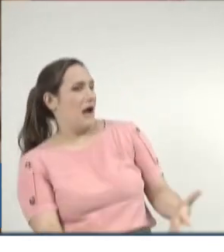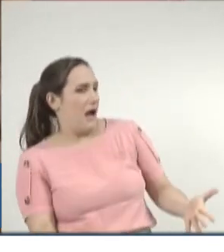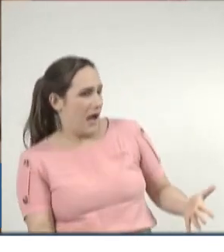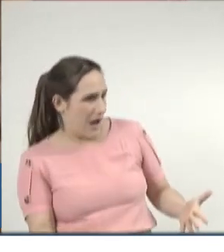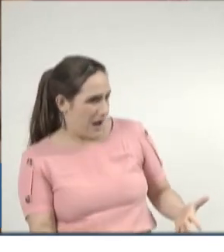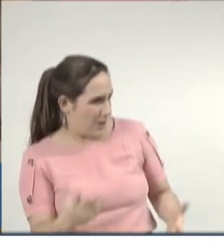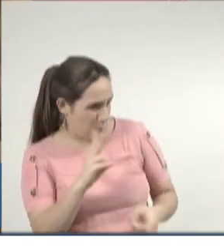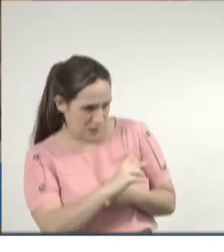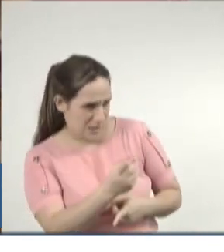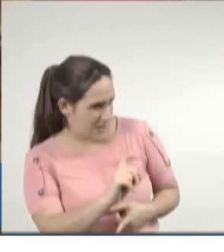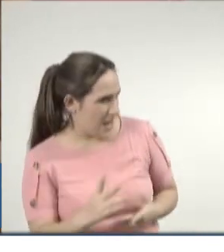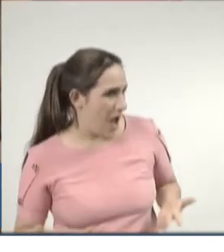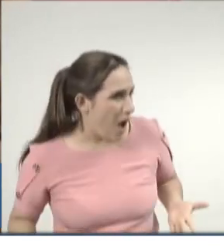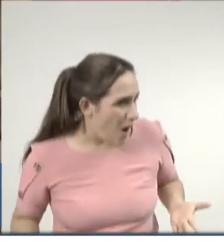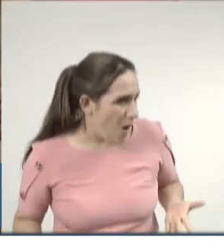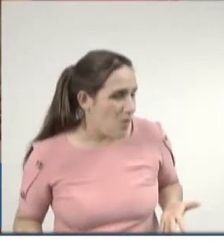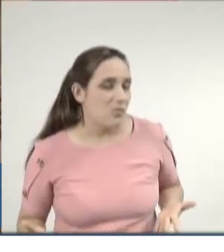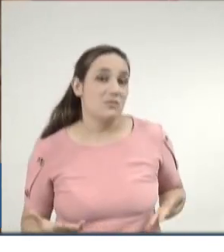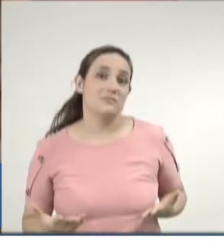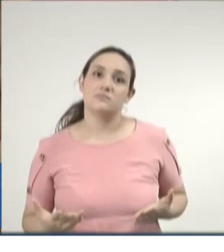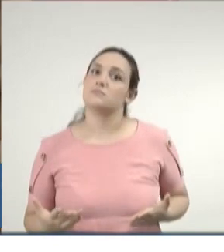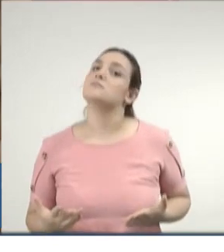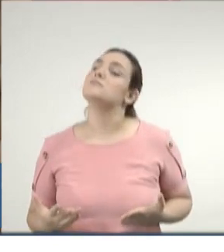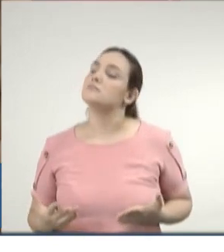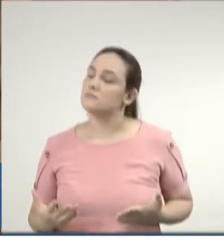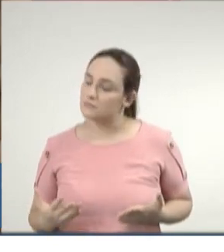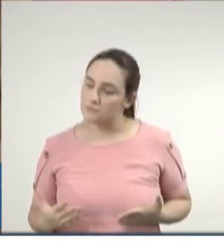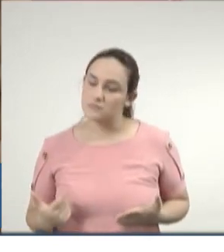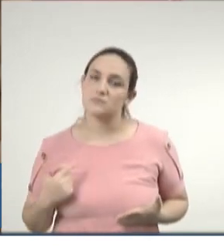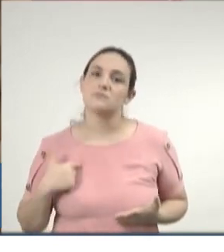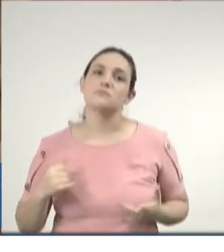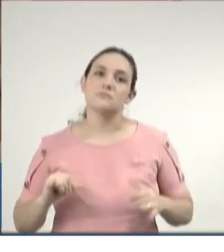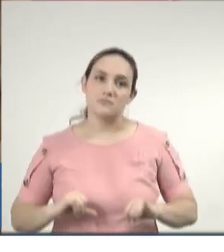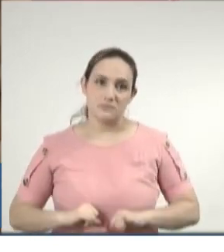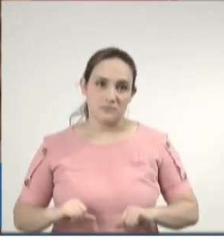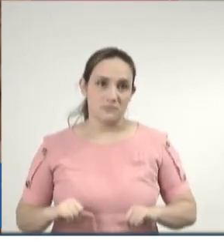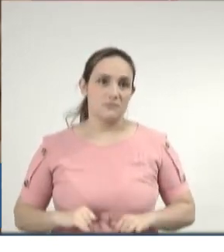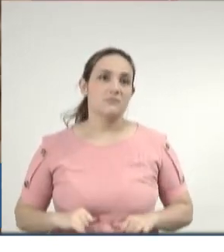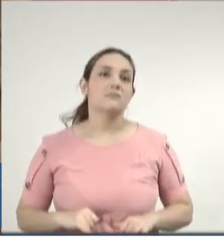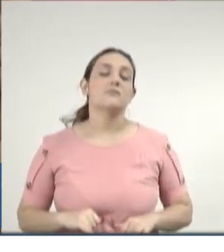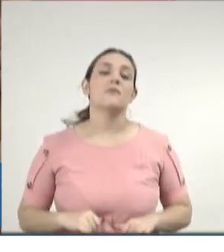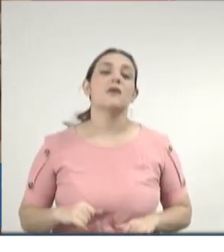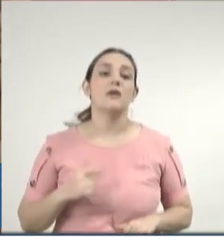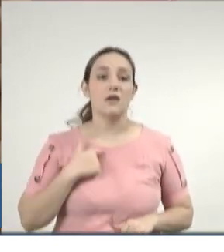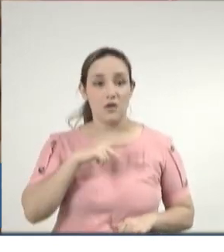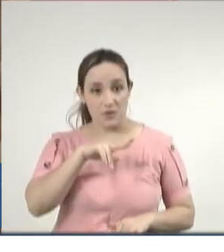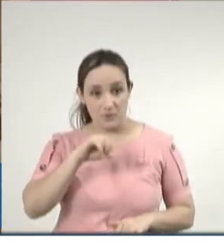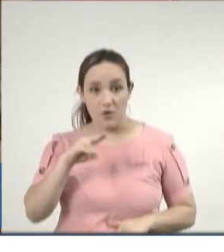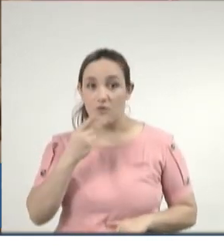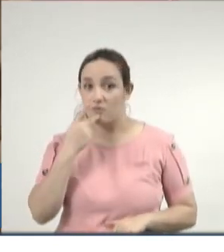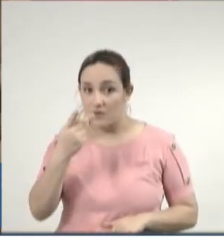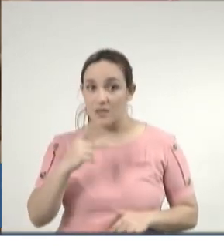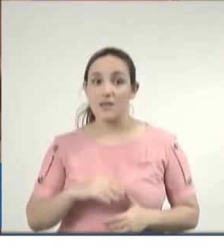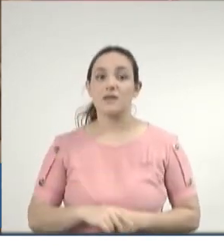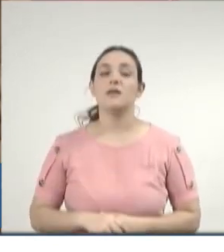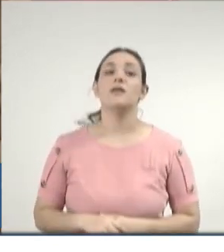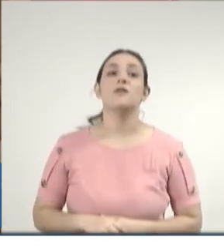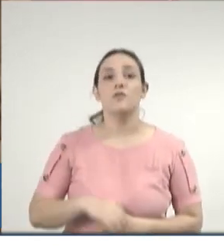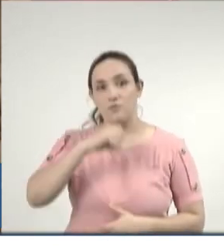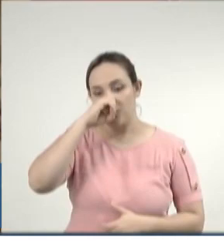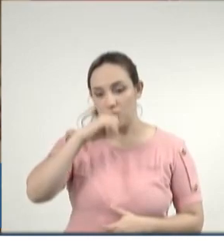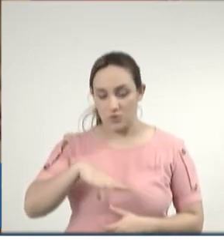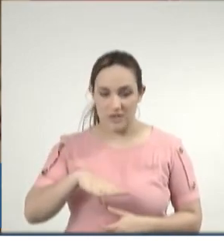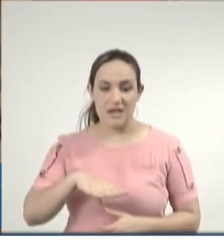uma outra questão que eu senti na pele, que eu acho que hoje vai ser falado disso, e a gente tem que tocar nisso, da violência de